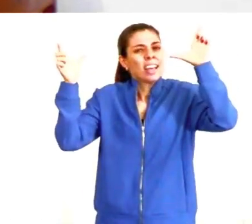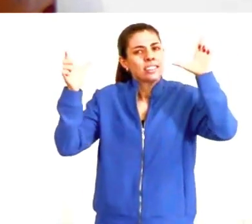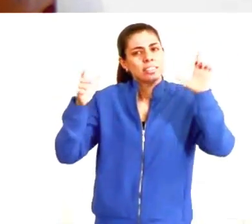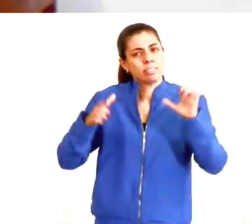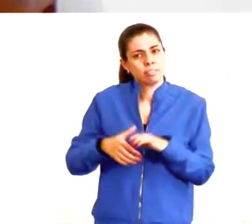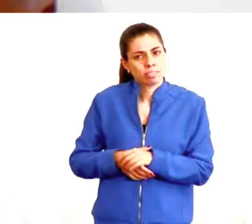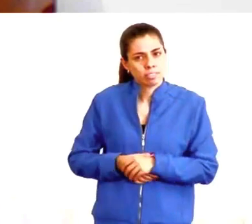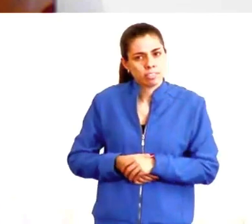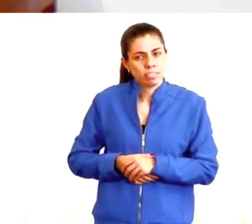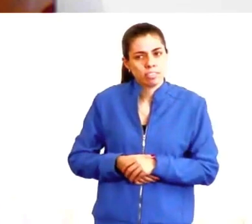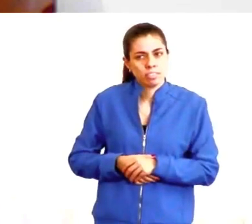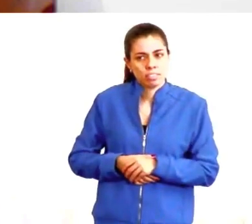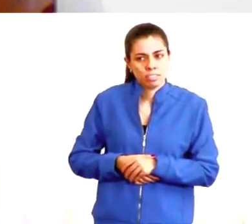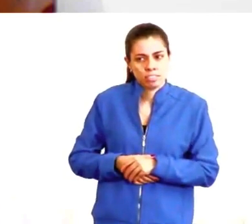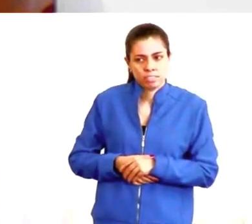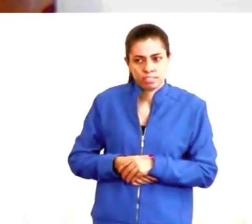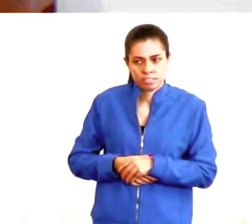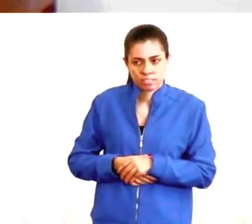para fazermos